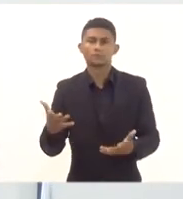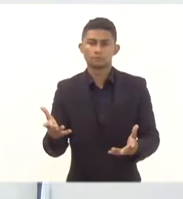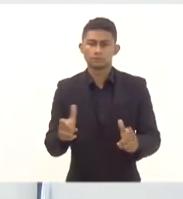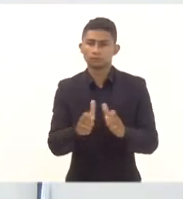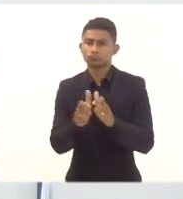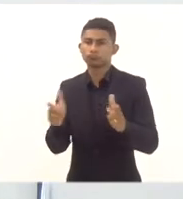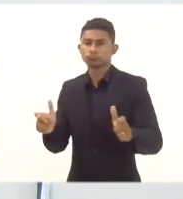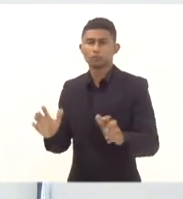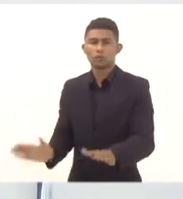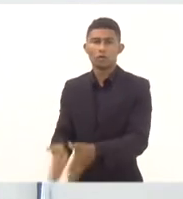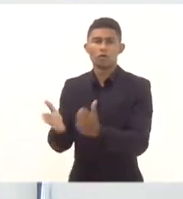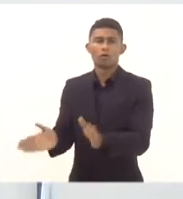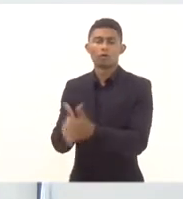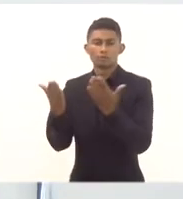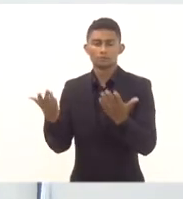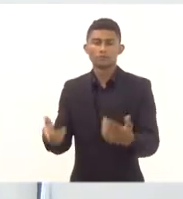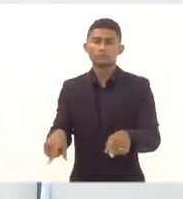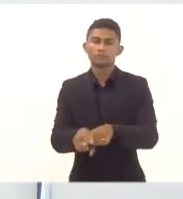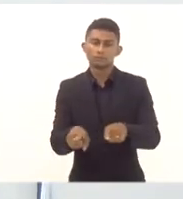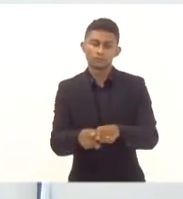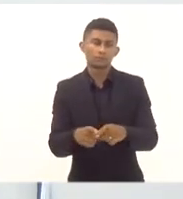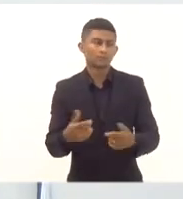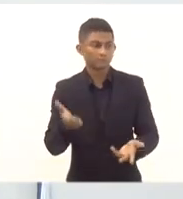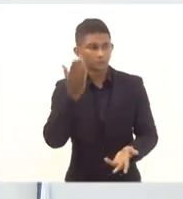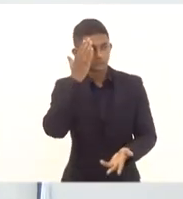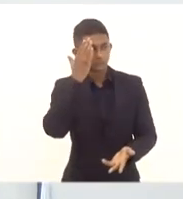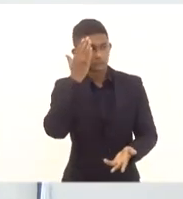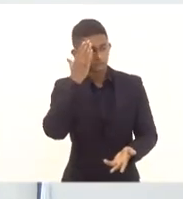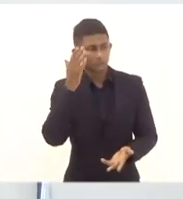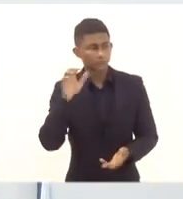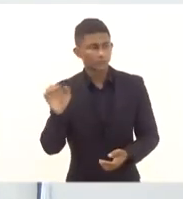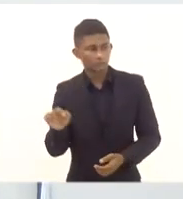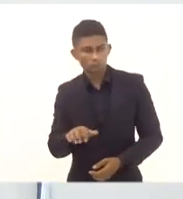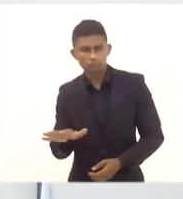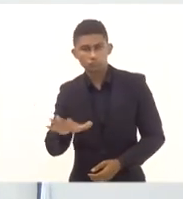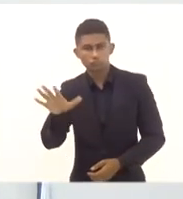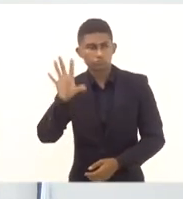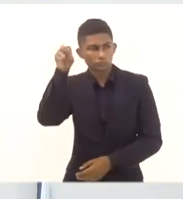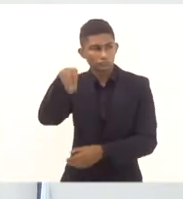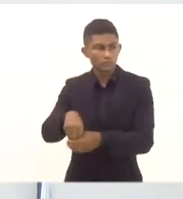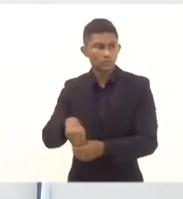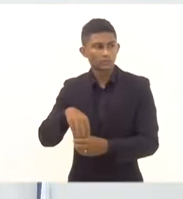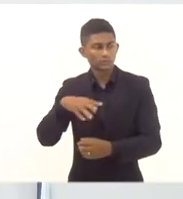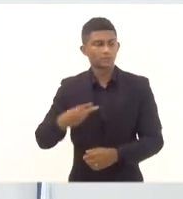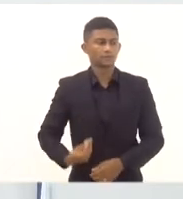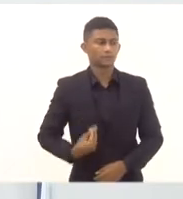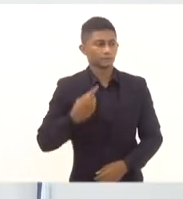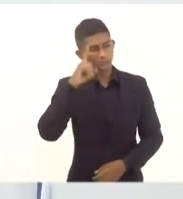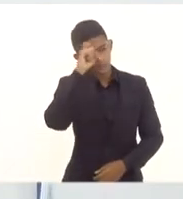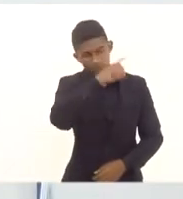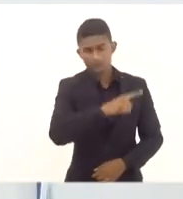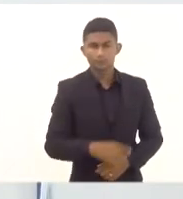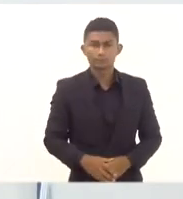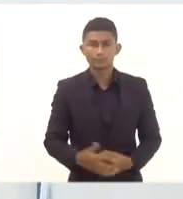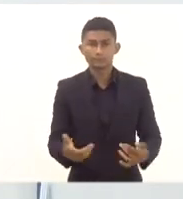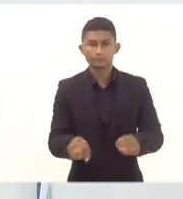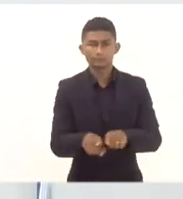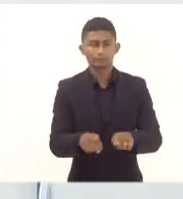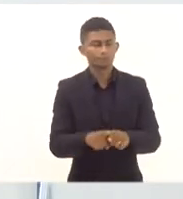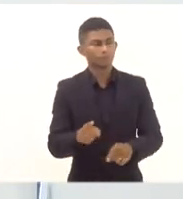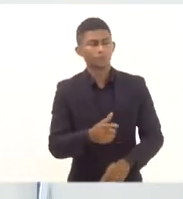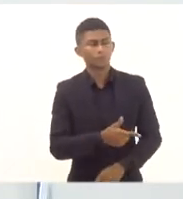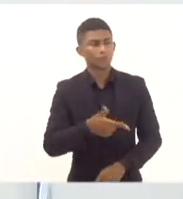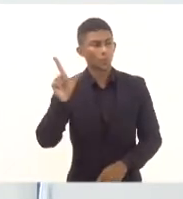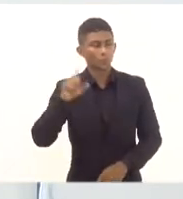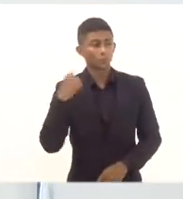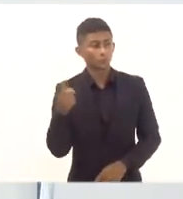e a situação limite vida dentro das favelas das periferias uma outra coisa que aí a gente vai